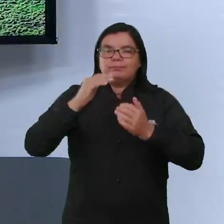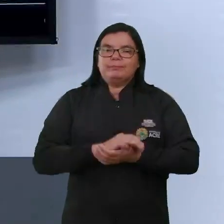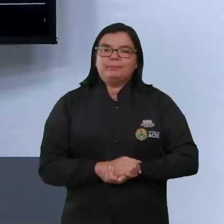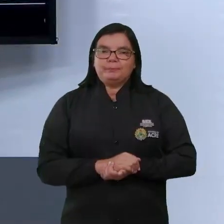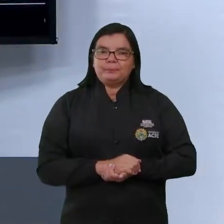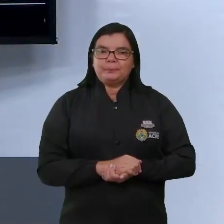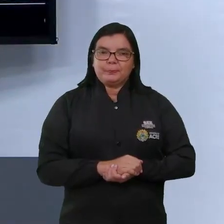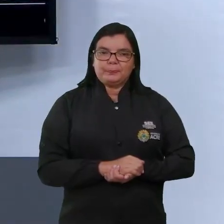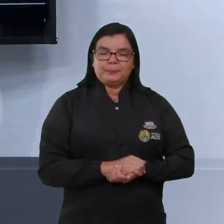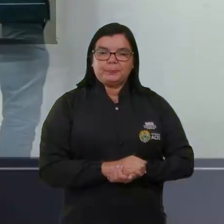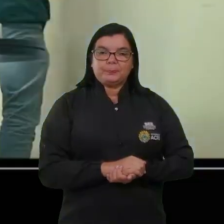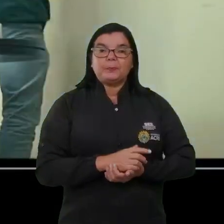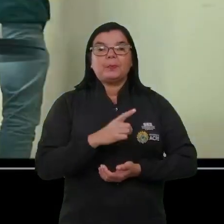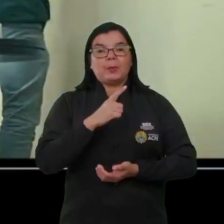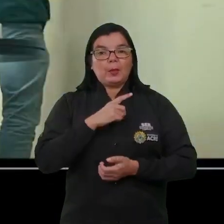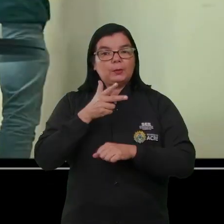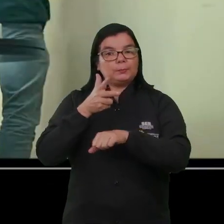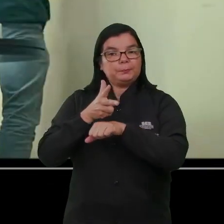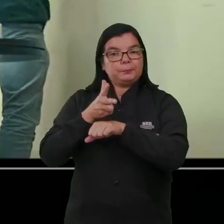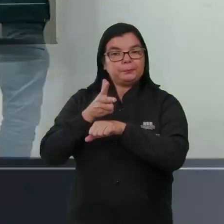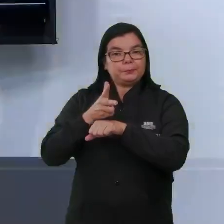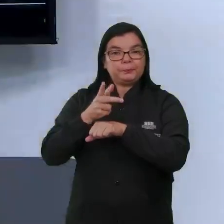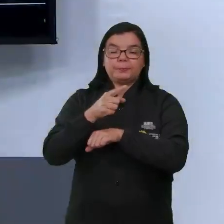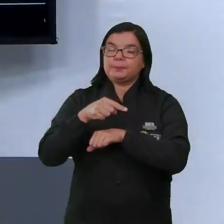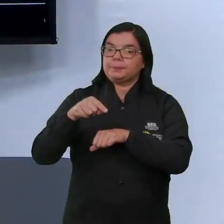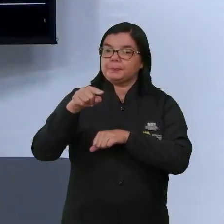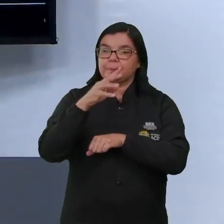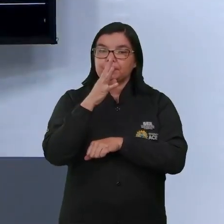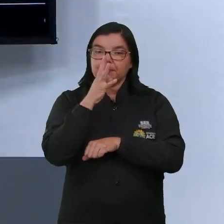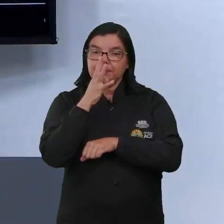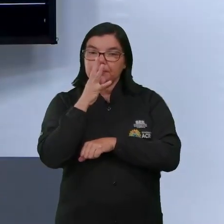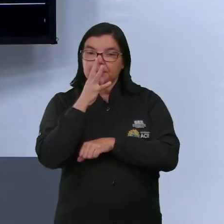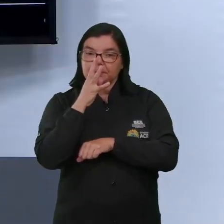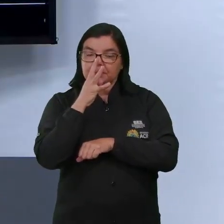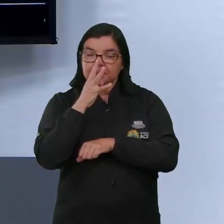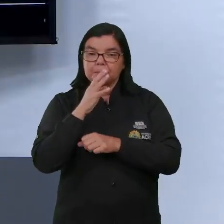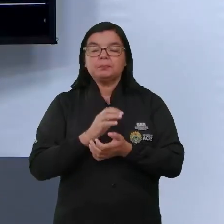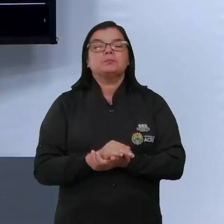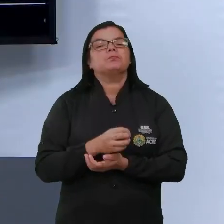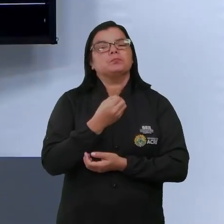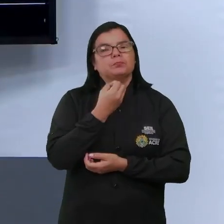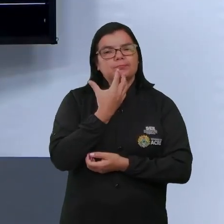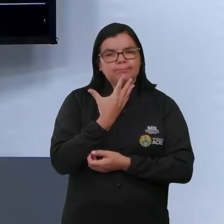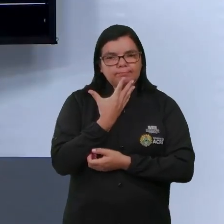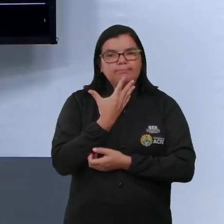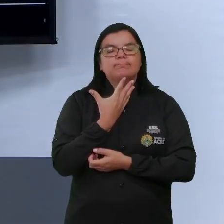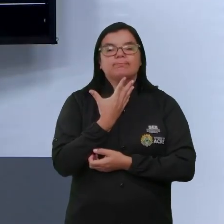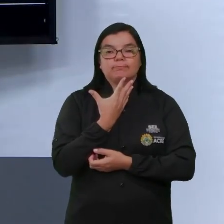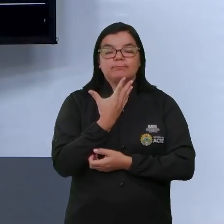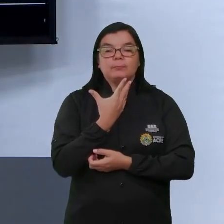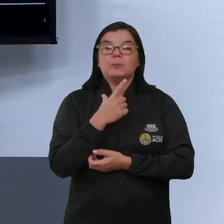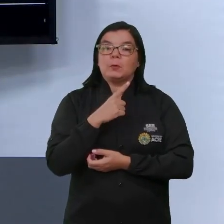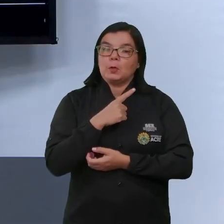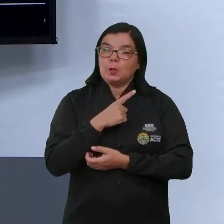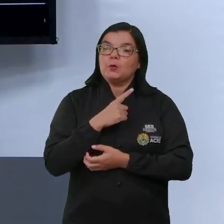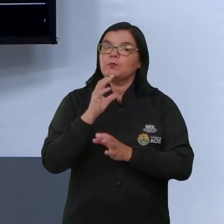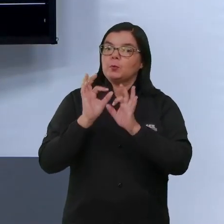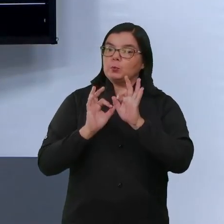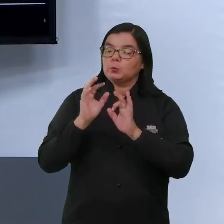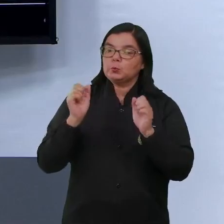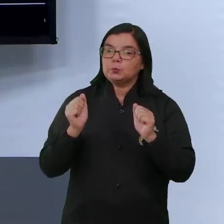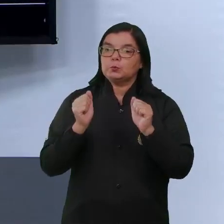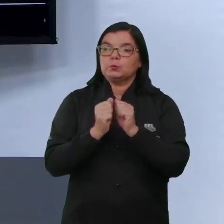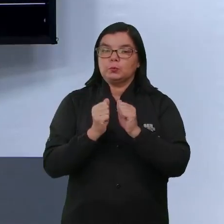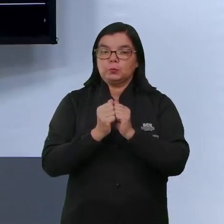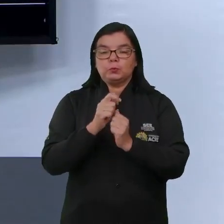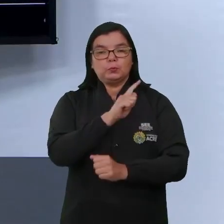Bom, eu tenho um videozinho aqui para vocês assistirem, um vídeo bem interessante, aliás. Ele foi feito juntamente